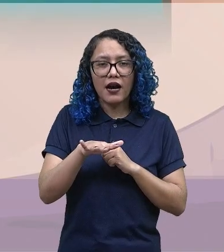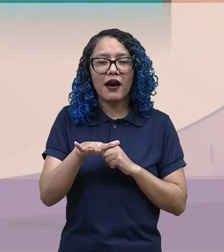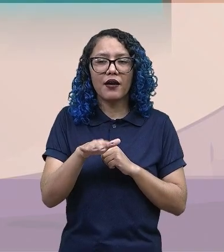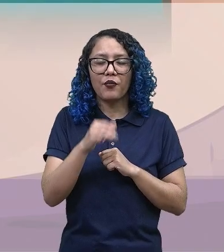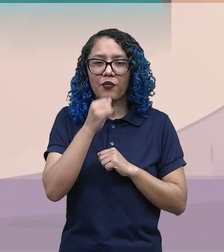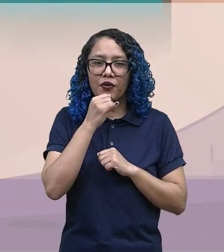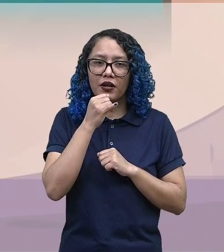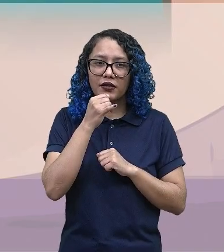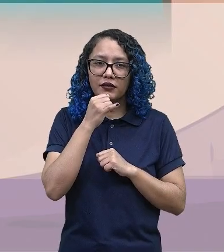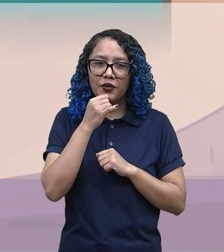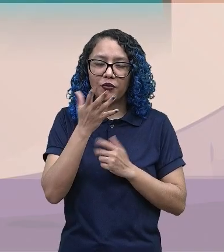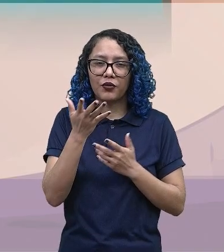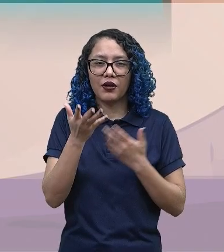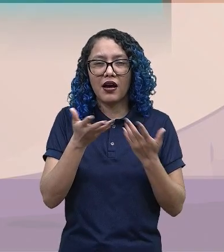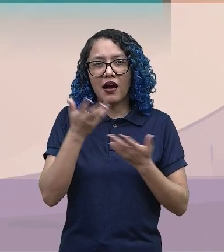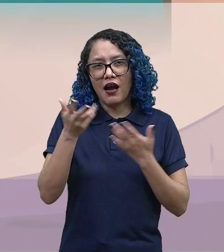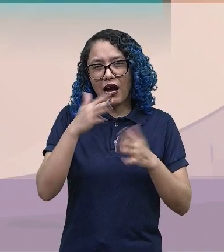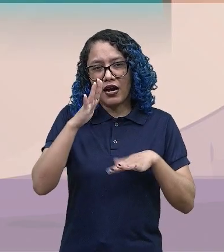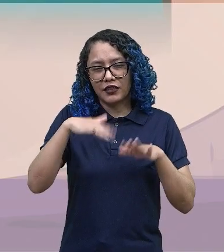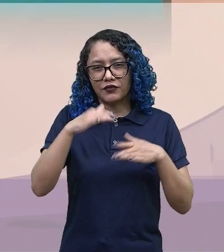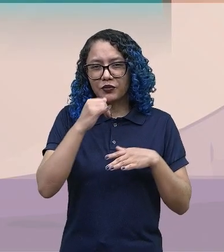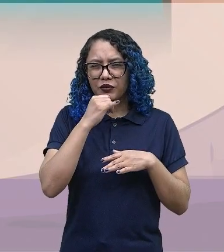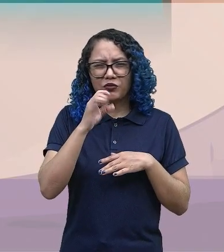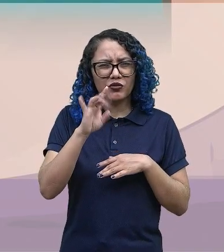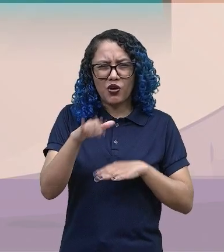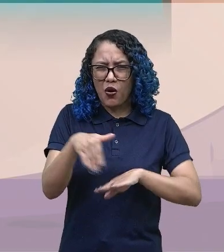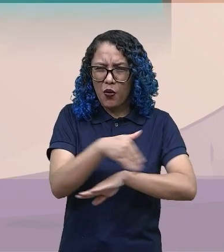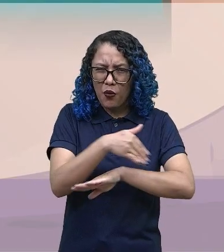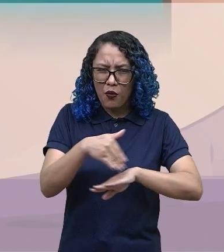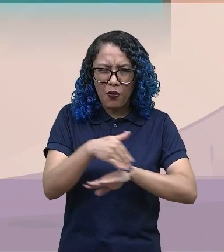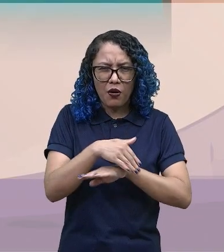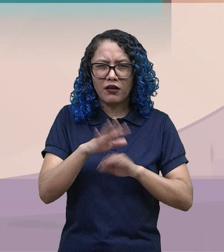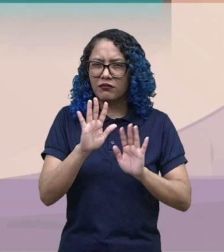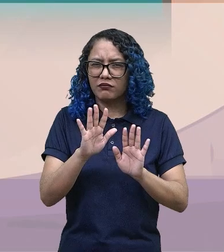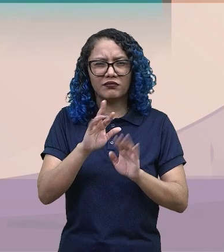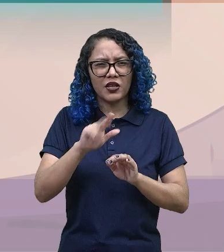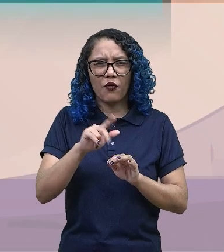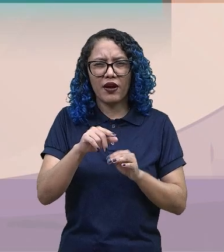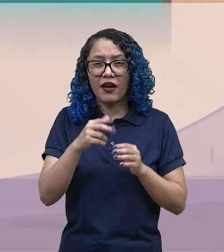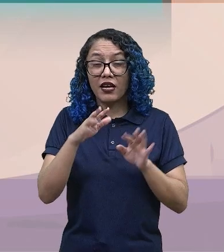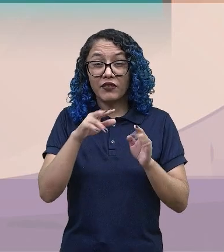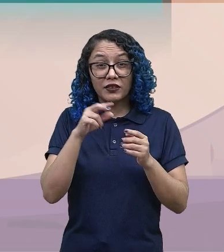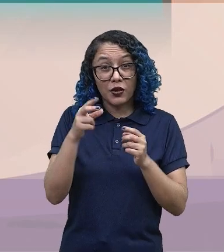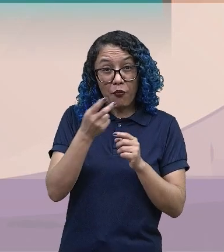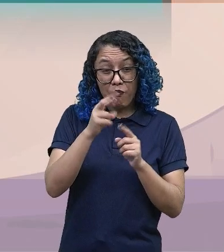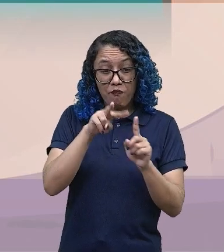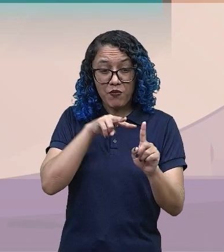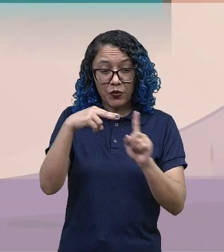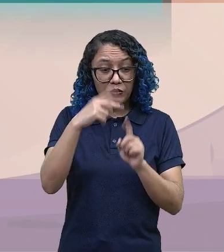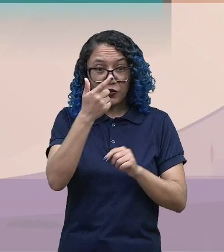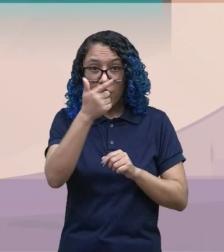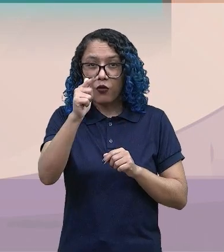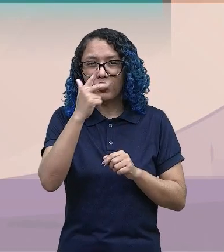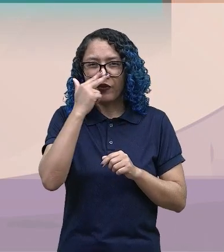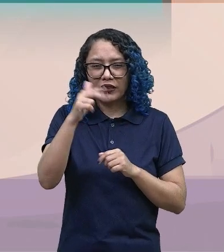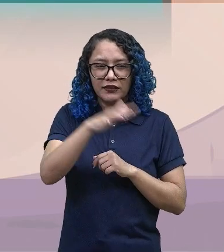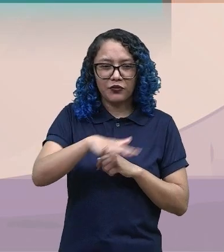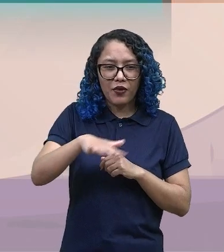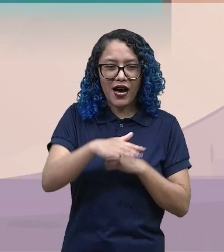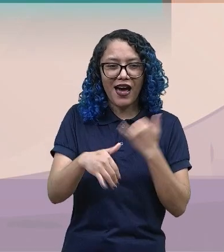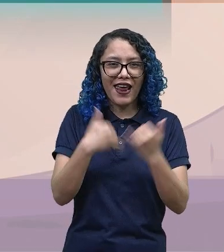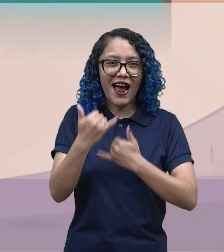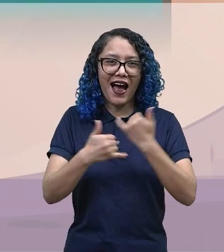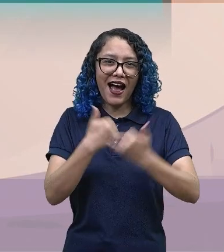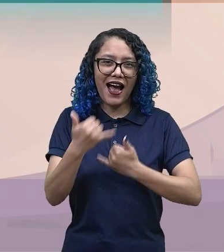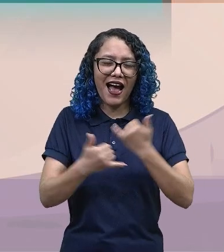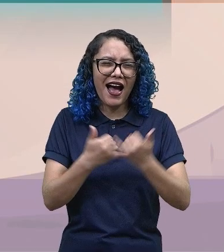visto, entendido, né, como apenas ruas. Ele olha e vê aquilo como um parque de diversões e repleto de desafios